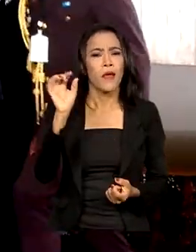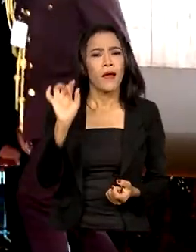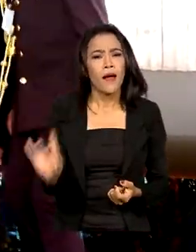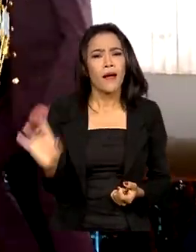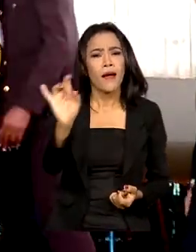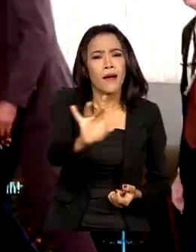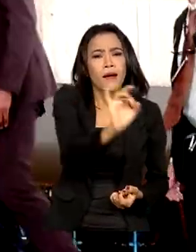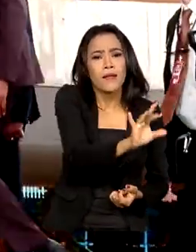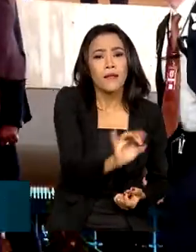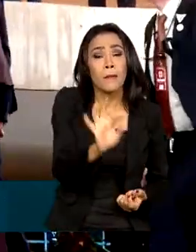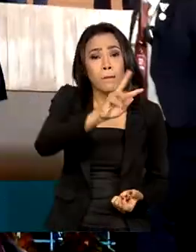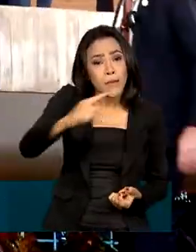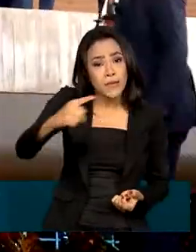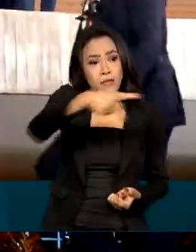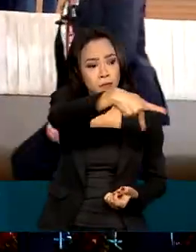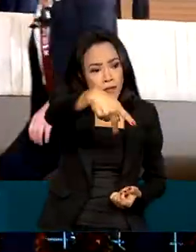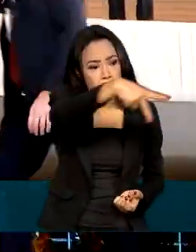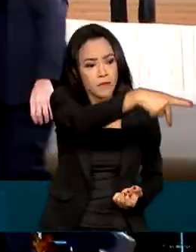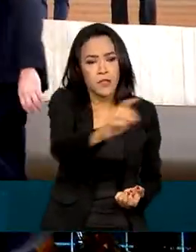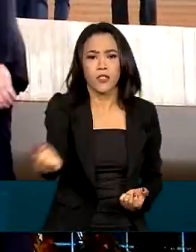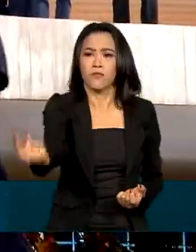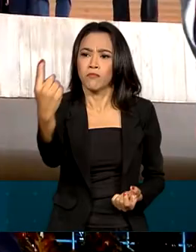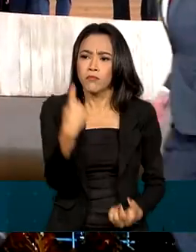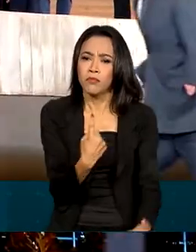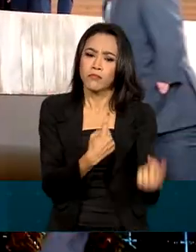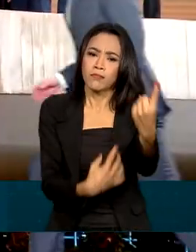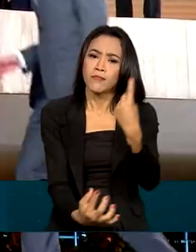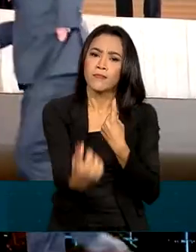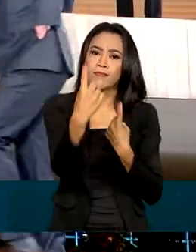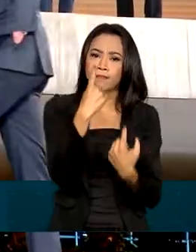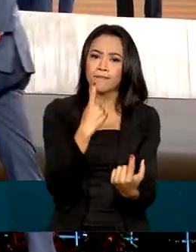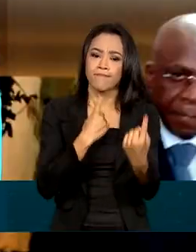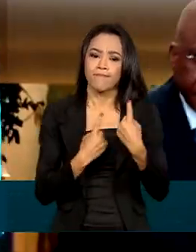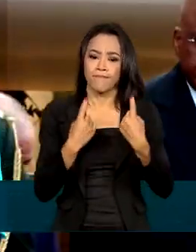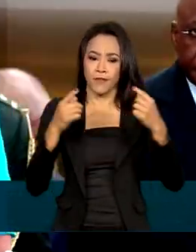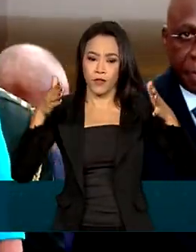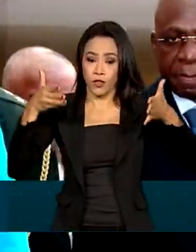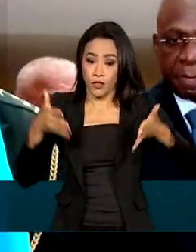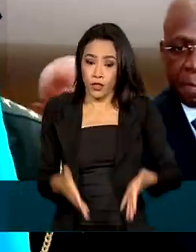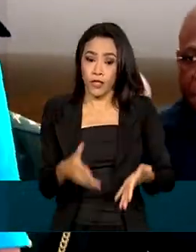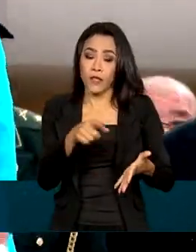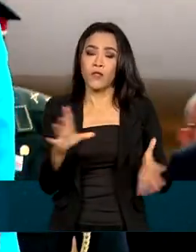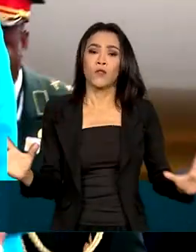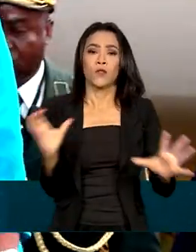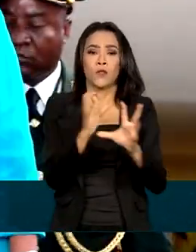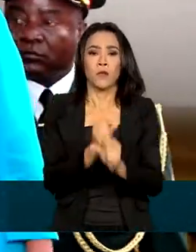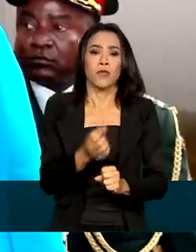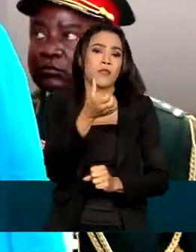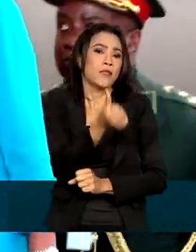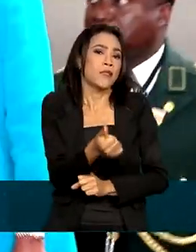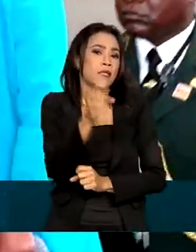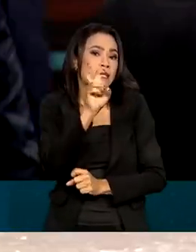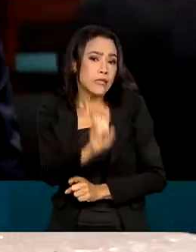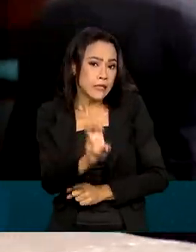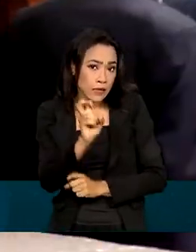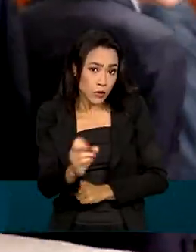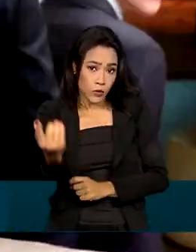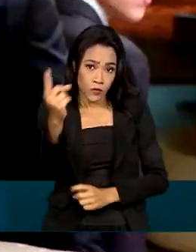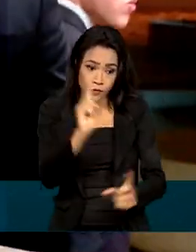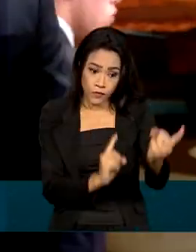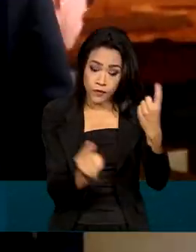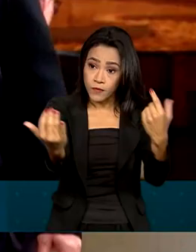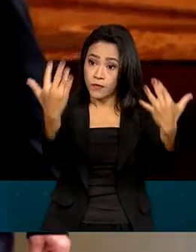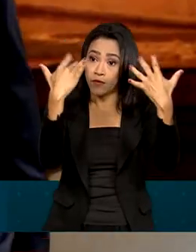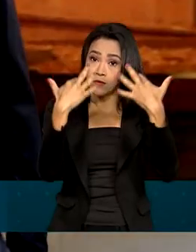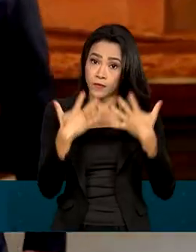os presidentes que vieram para a posse foram chegando ao Palácio do Itamaraty. 65 delegações estrangeiras participaram